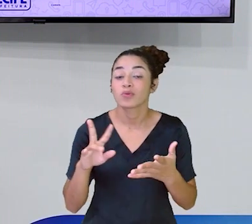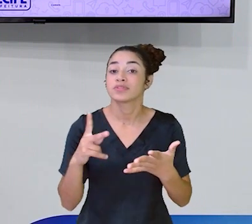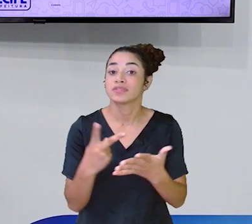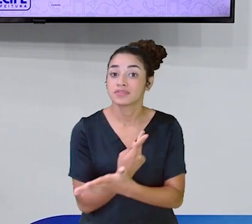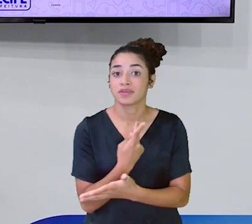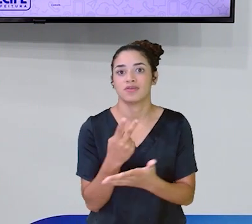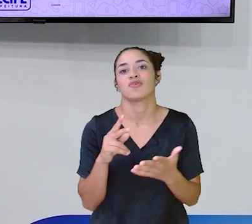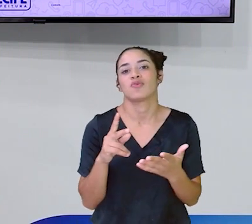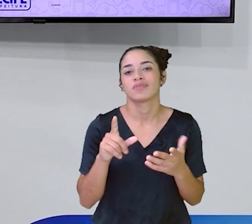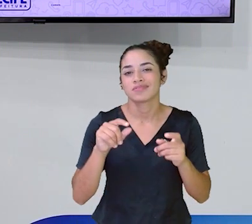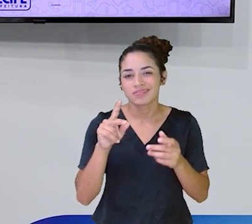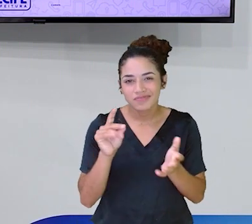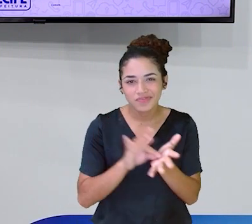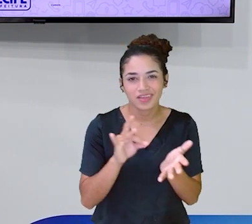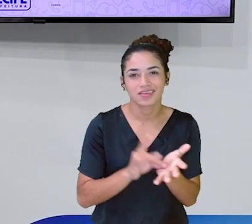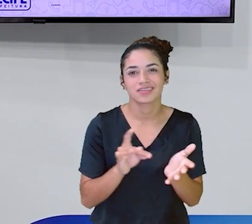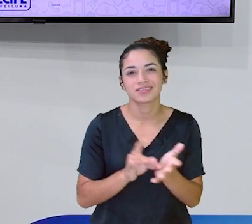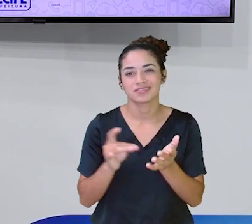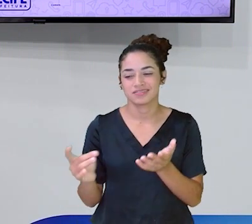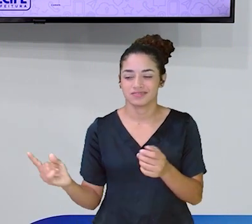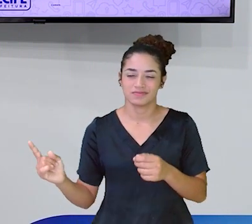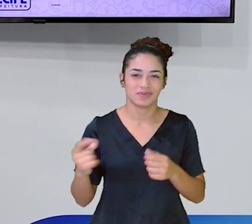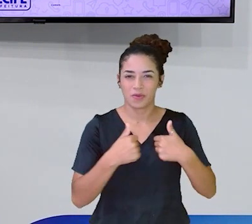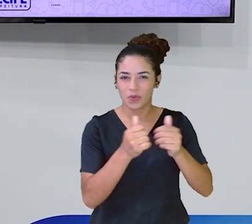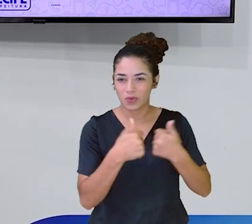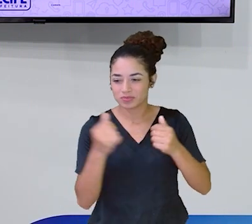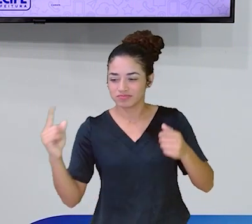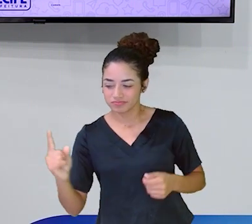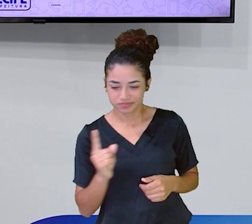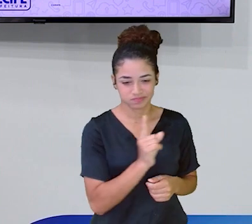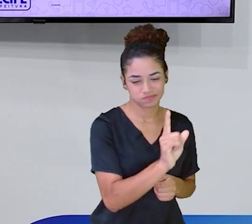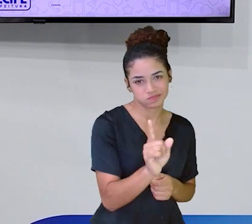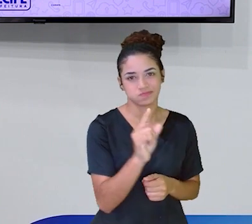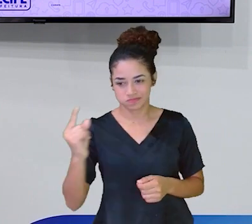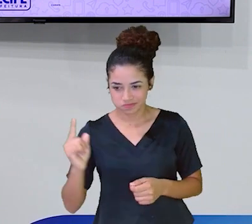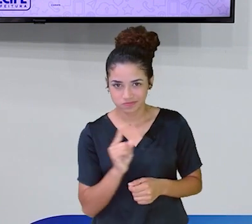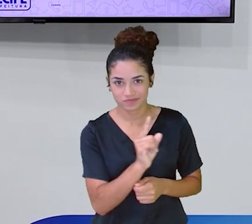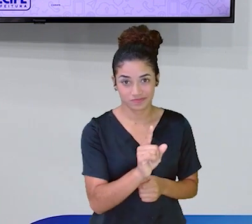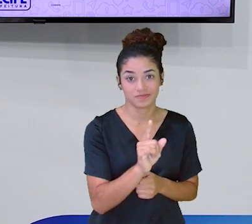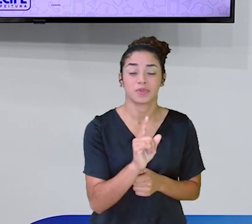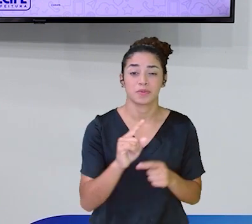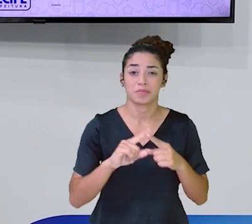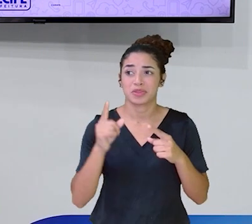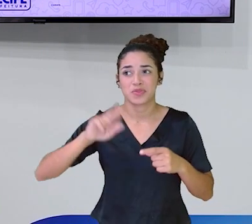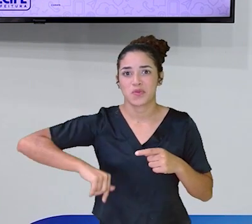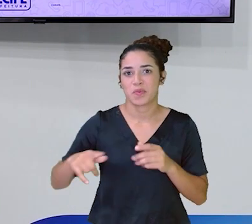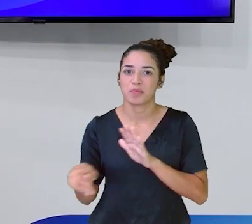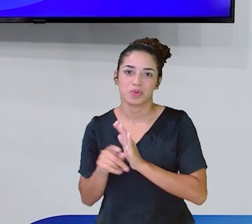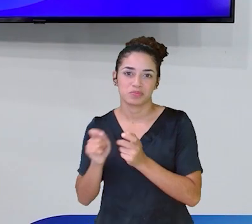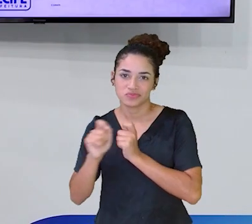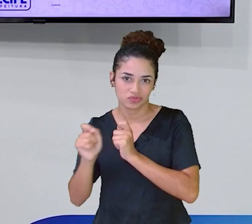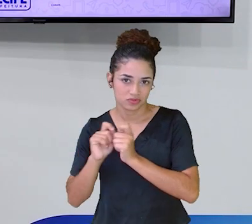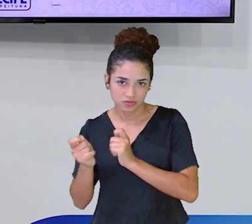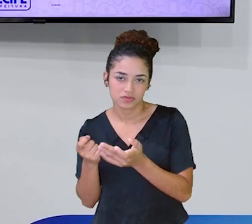do motorista aí em receber passageiros e não um fato, uma notícia